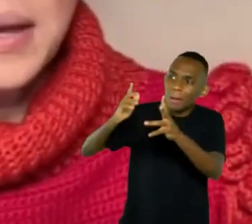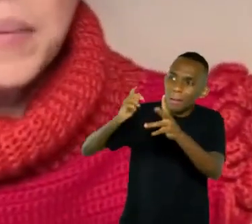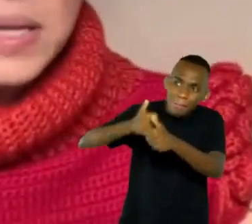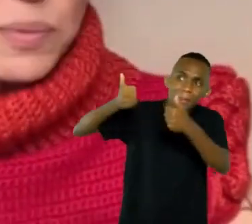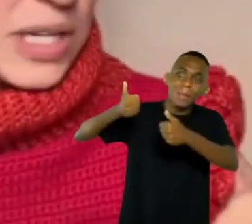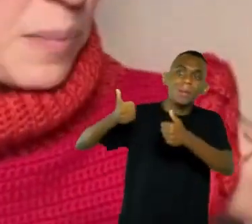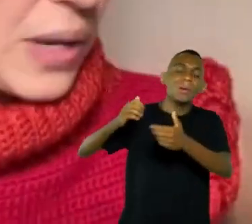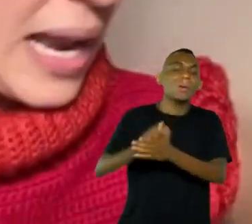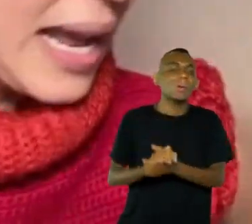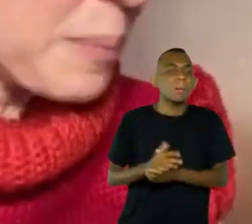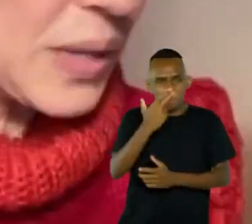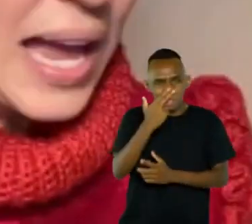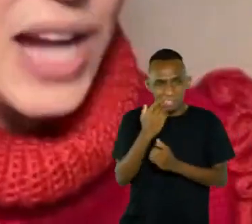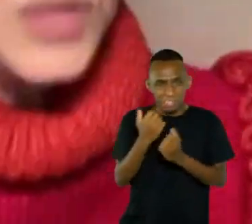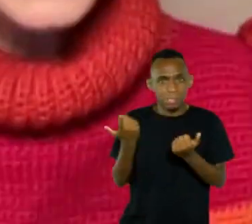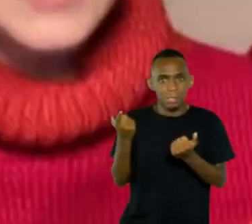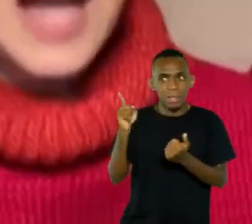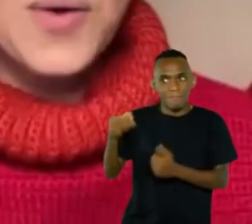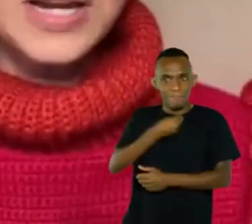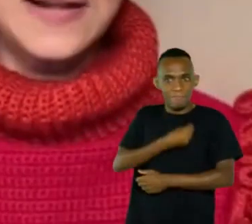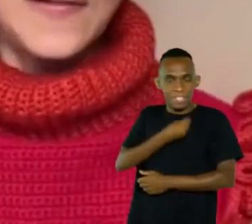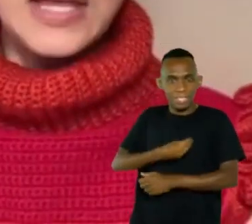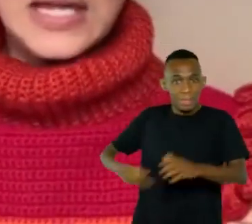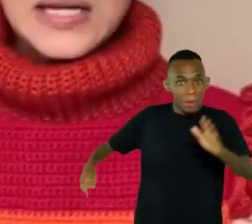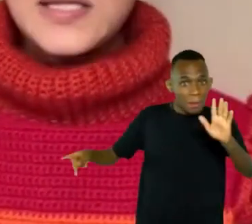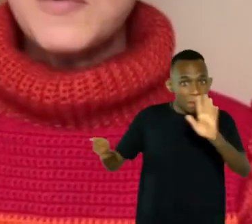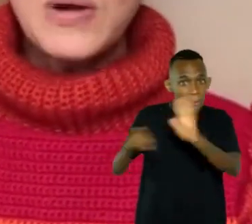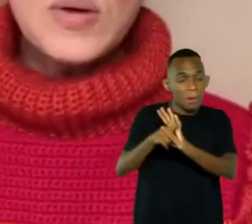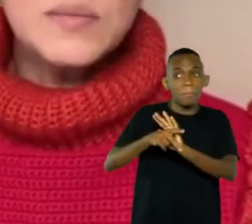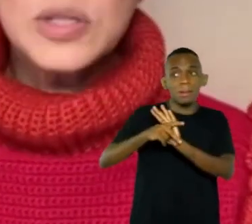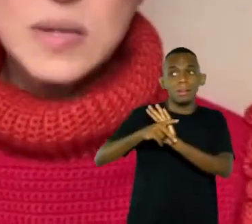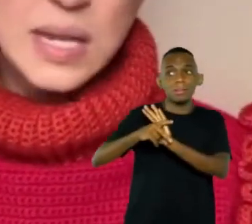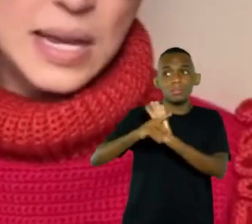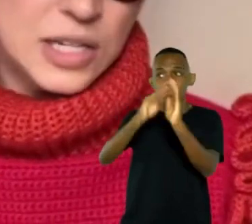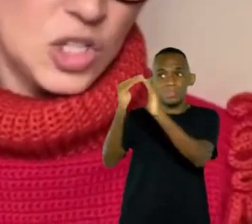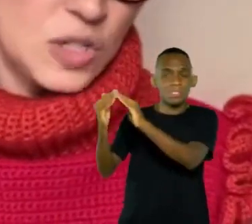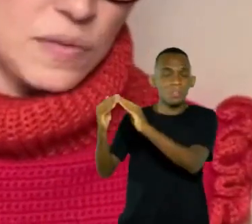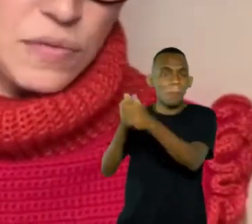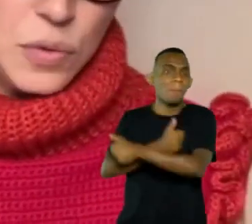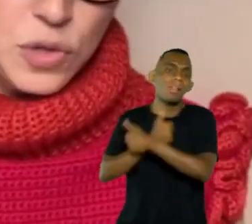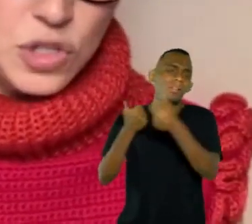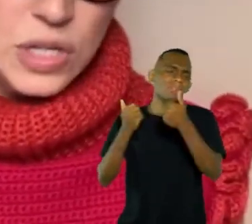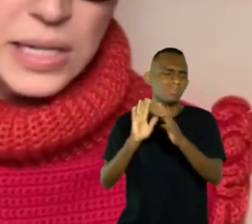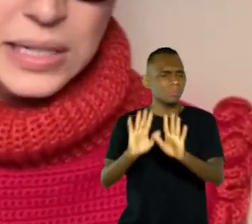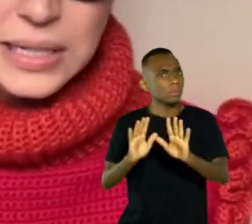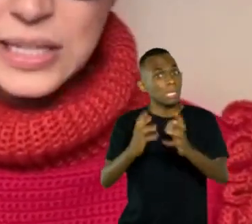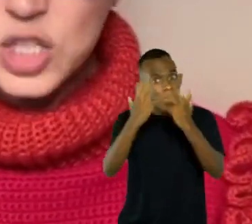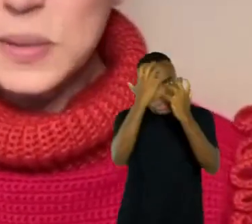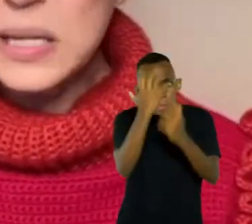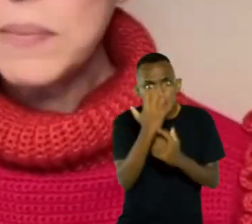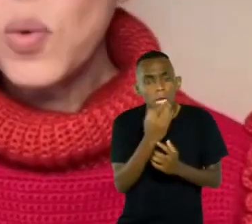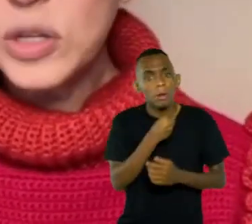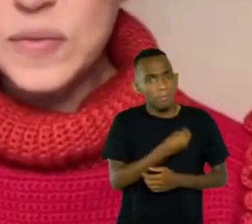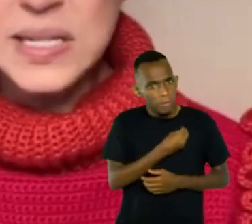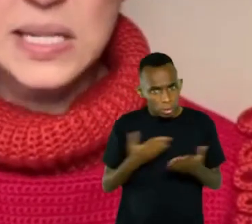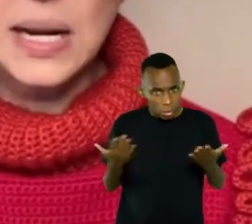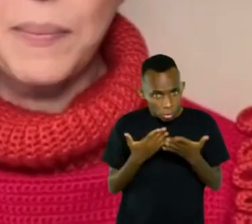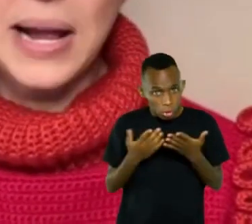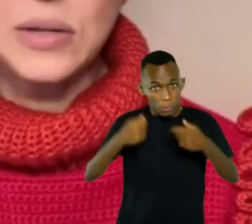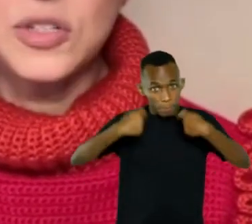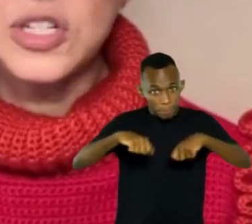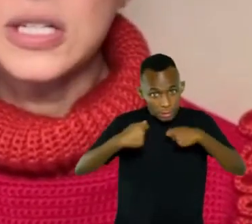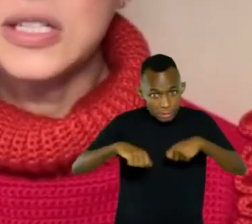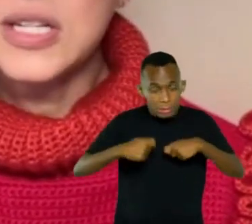vizinho é mais bonita porque é artificial, né? Isso é uma coisa muito séria que a gente vive hoje. A gente precisa muito fazer